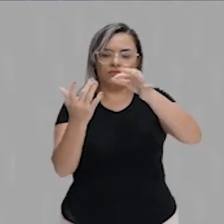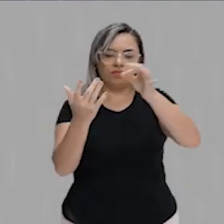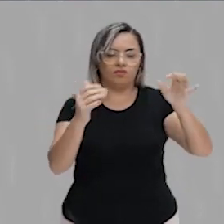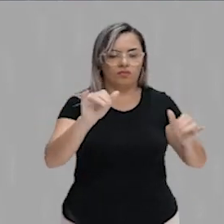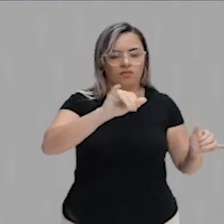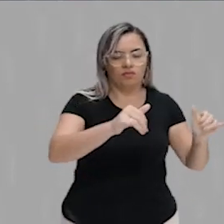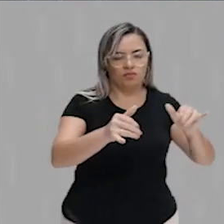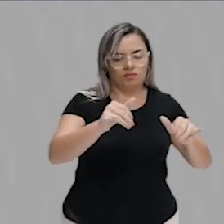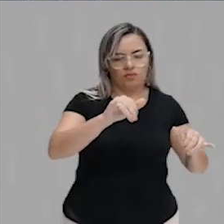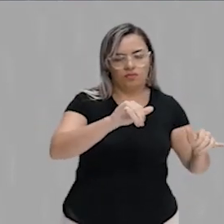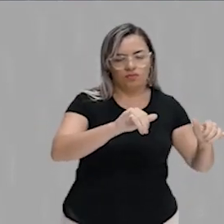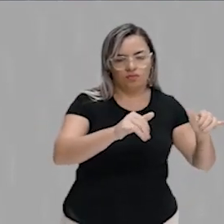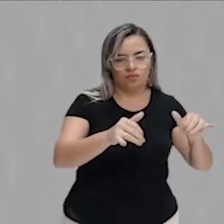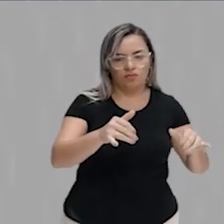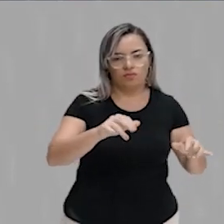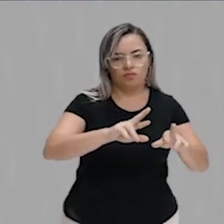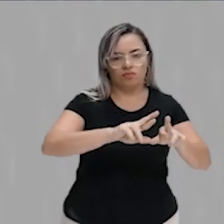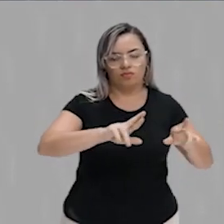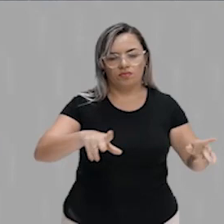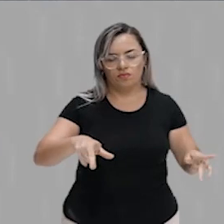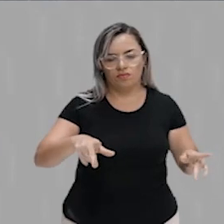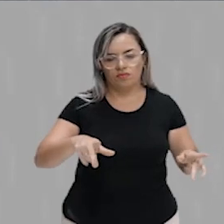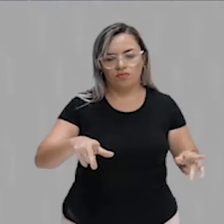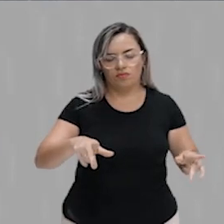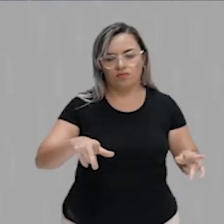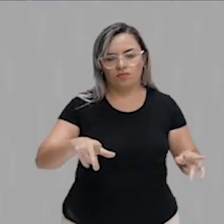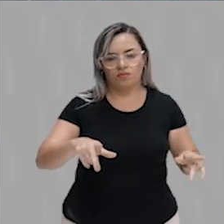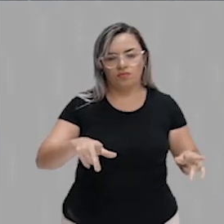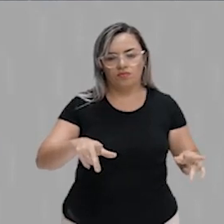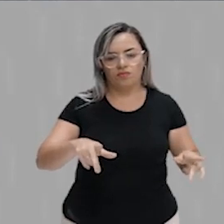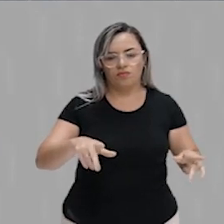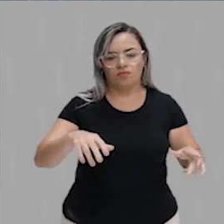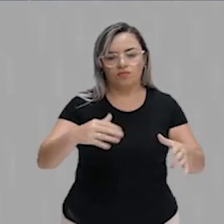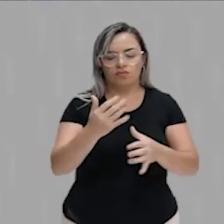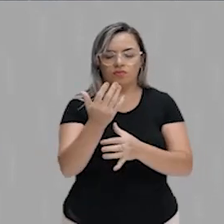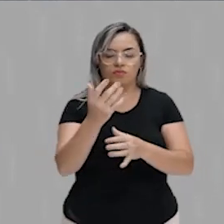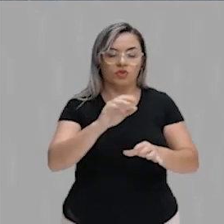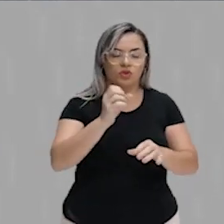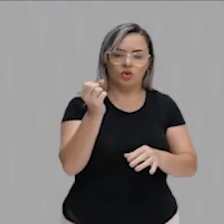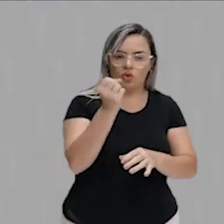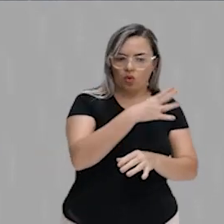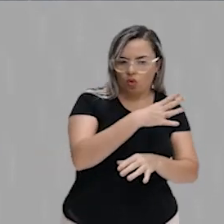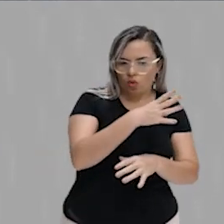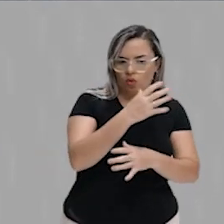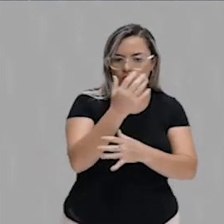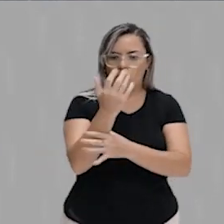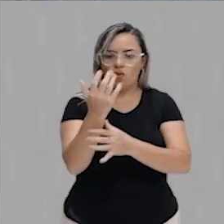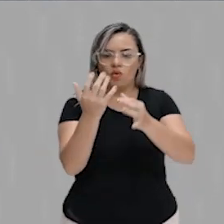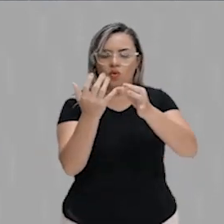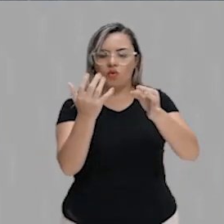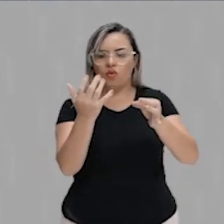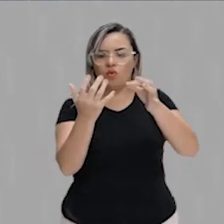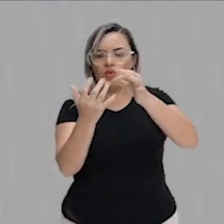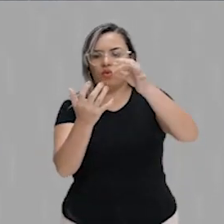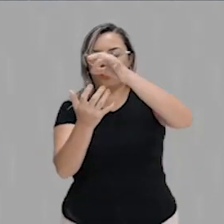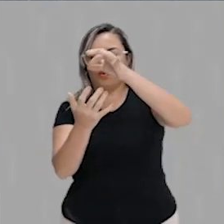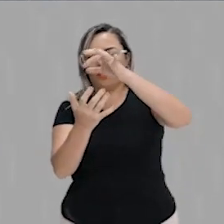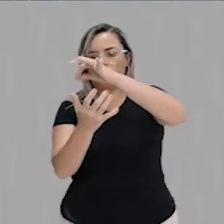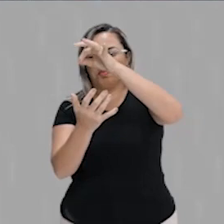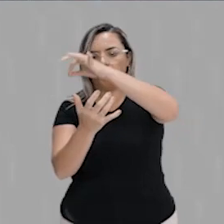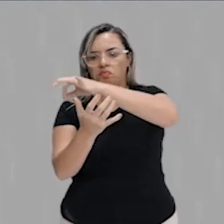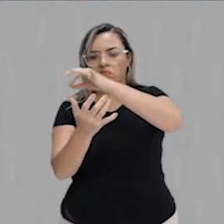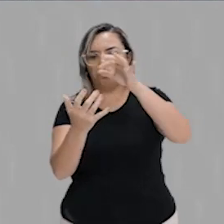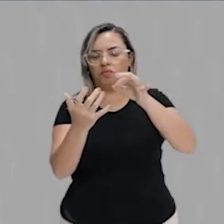se diferenciar e formar partes da planta em meios de cultura. Meios de cultura